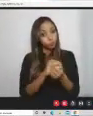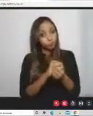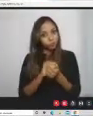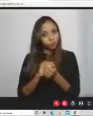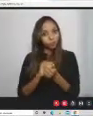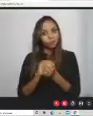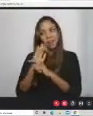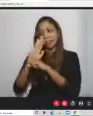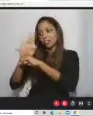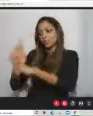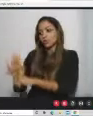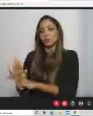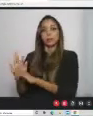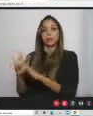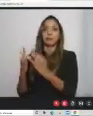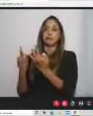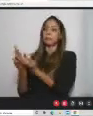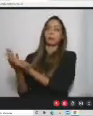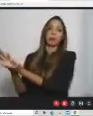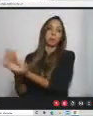muito feliz de poder contribuir.